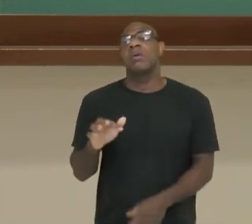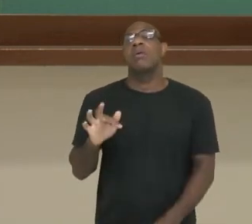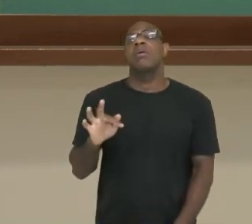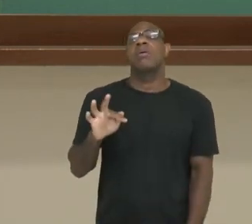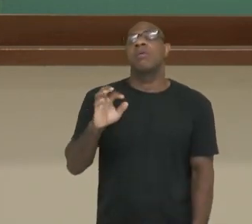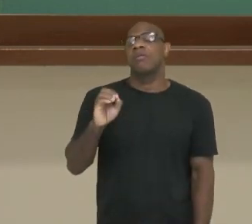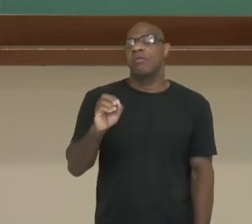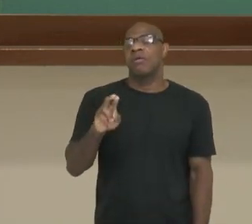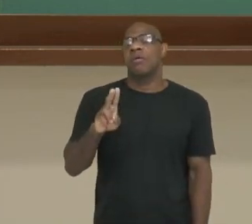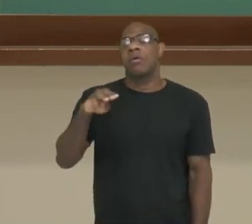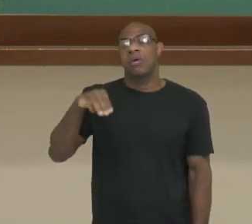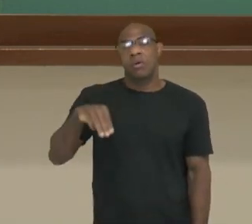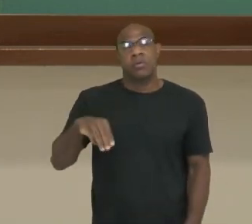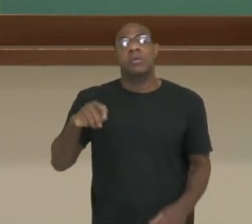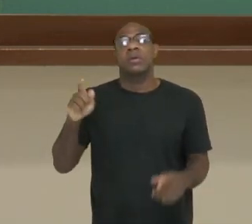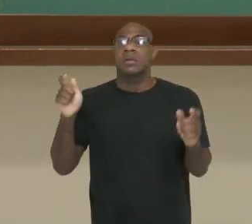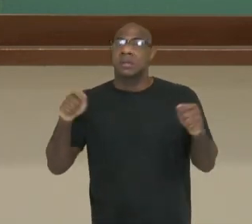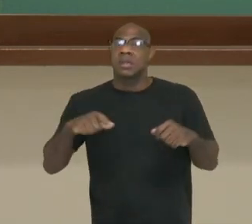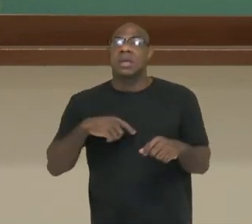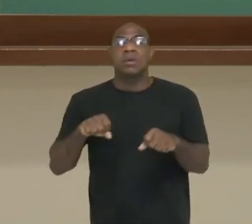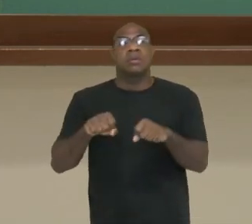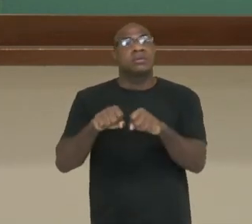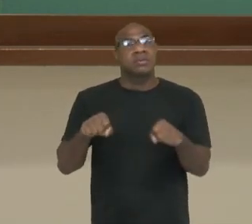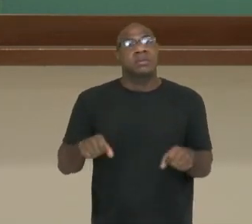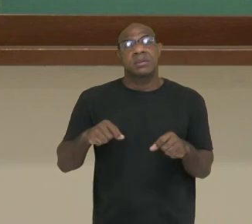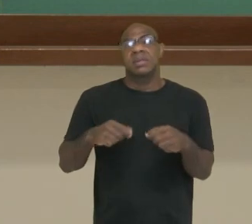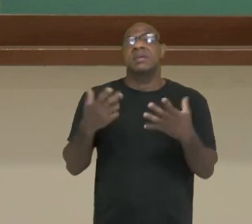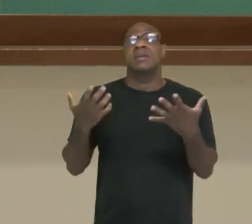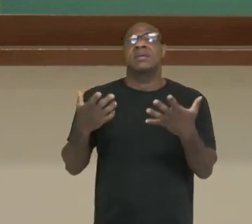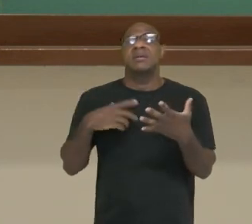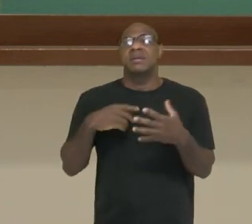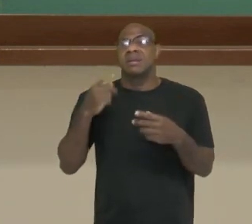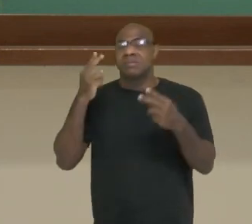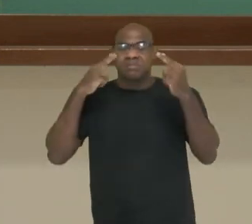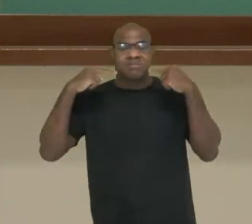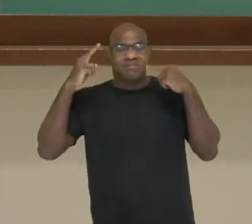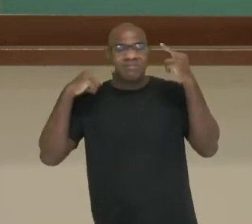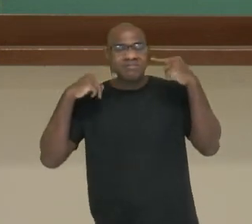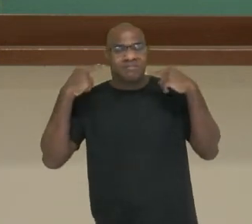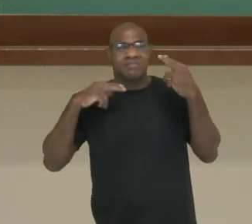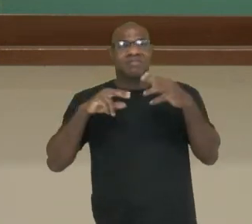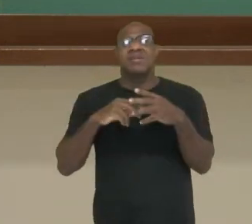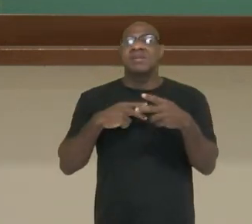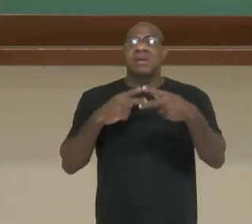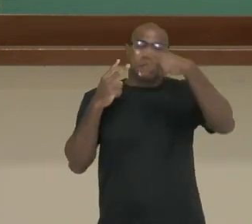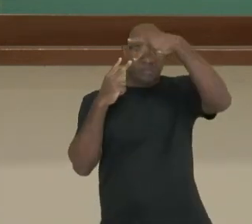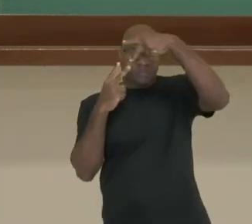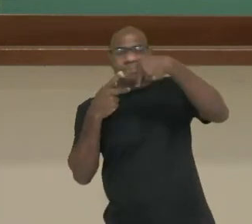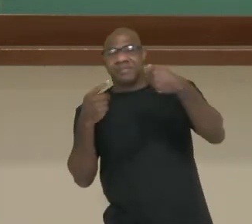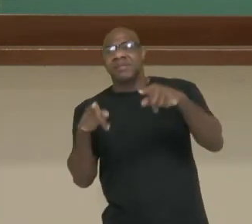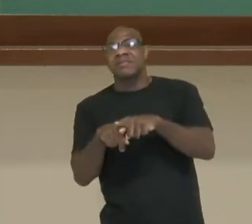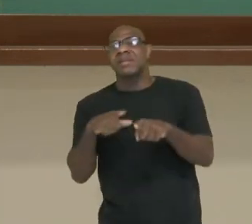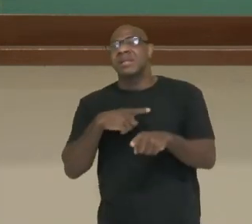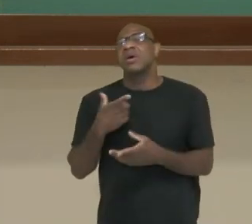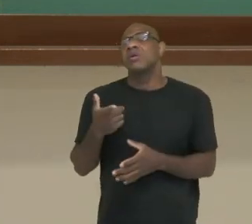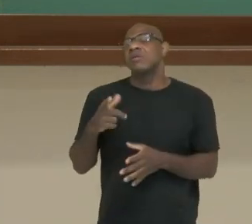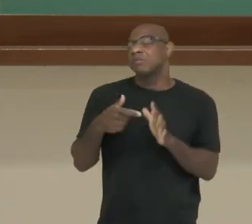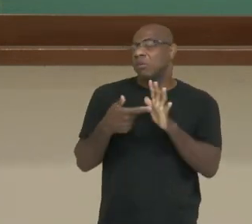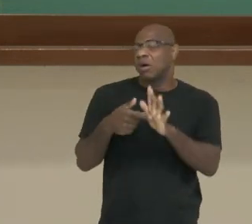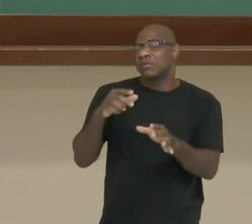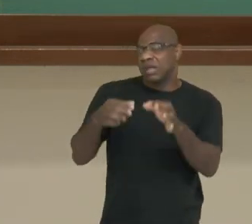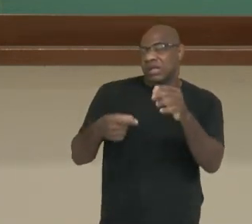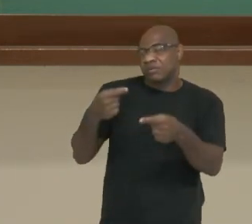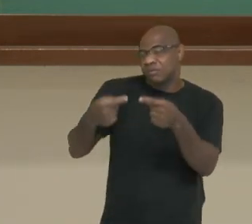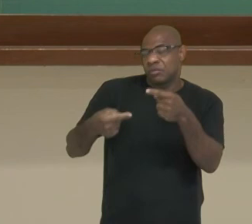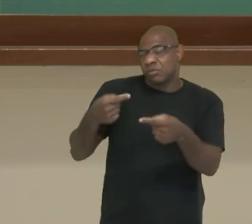né? Teatro fórum que vai ter um sistema coringa também, que vai trazer uma discussão de um problema social e que